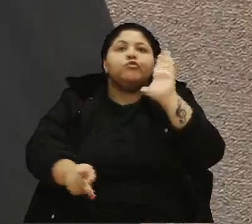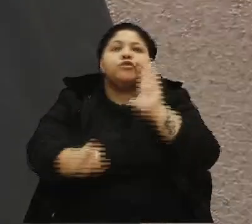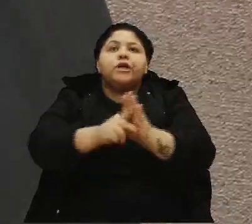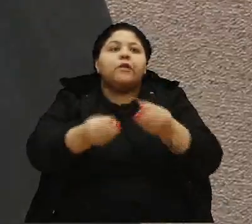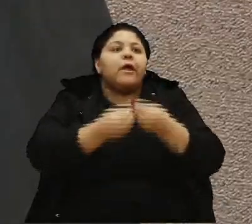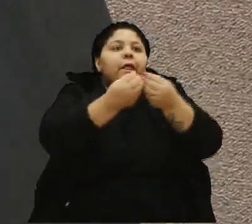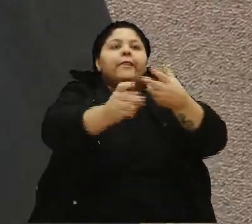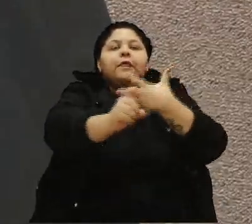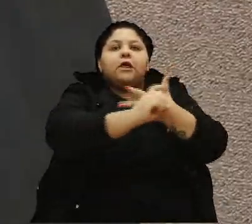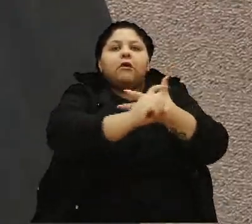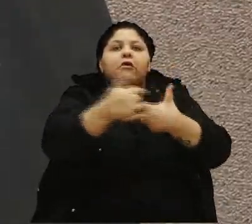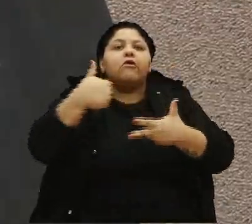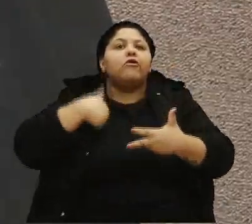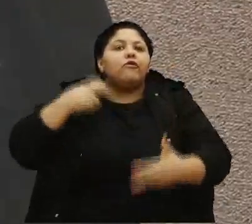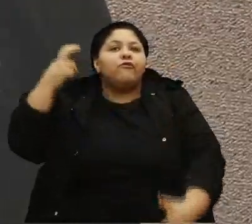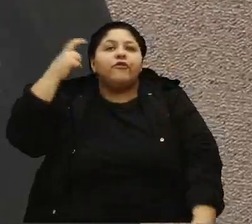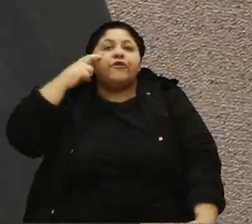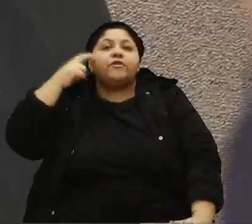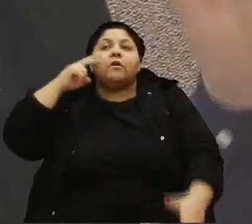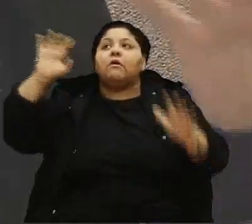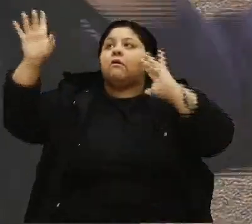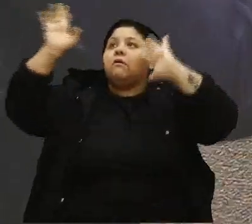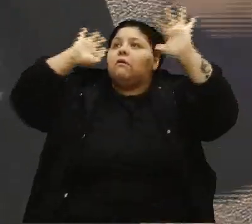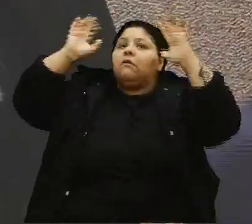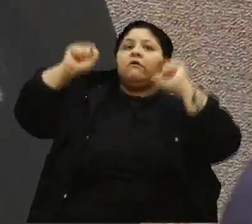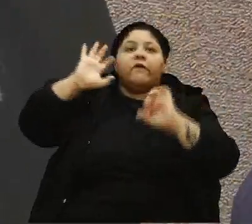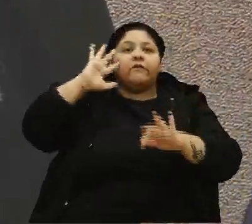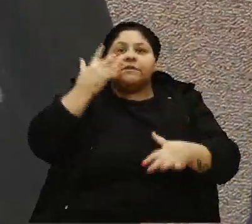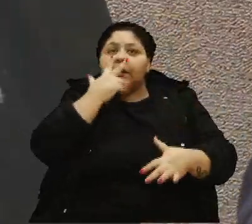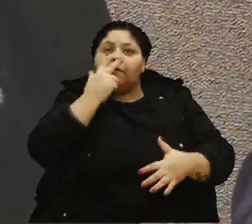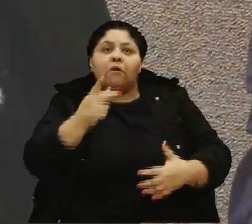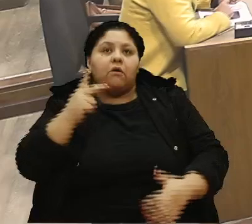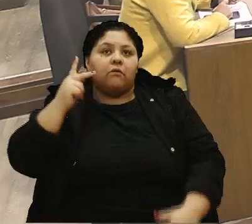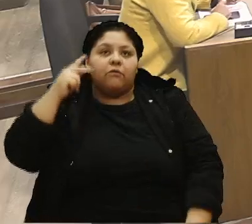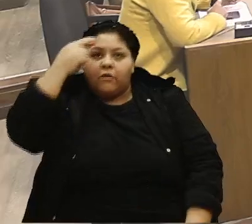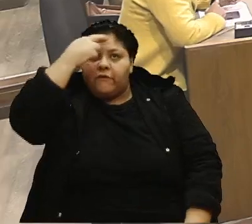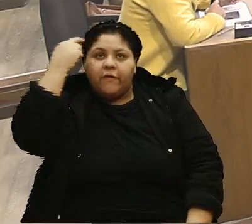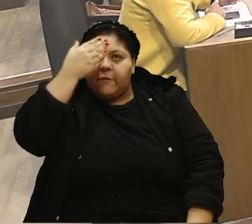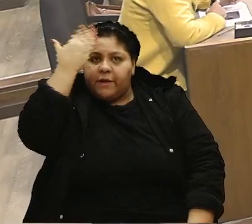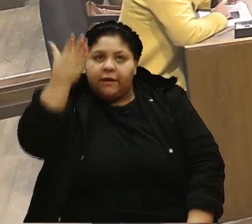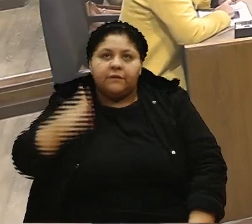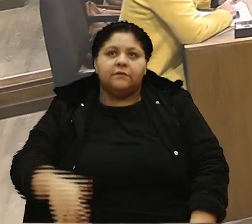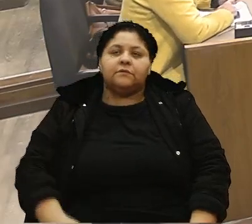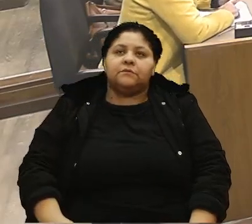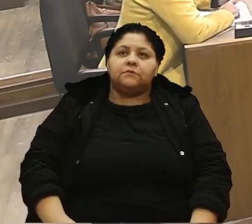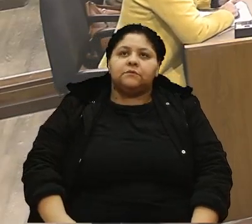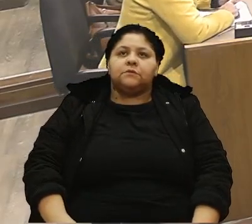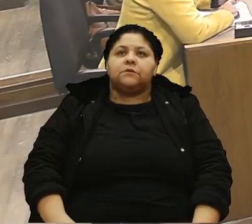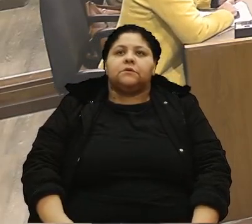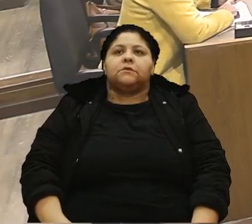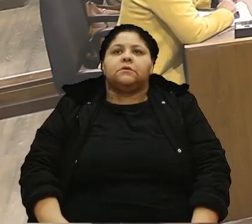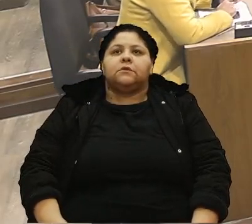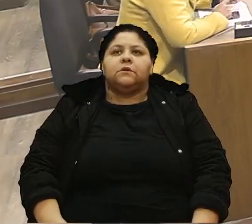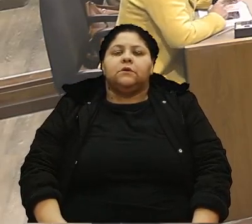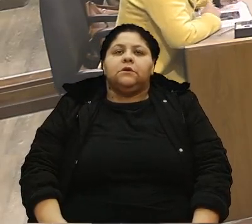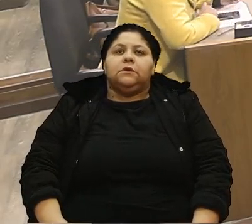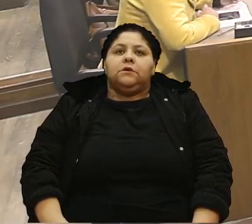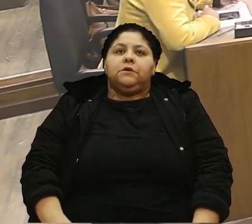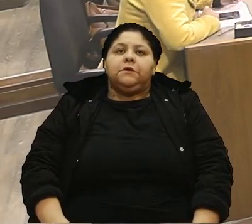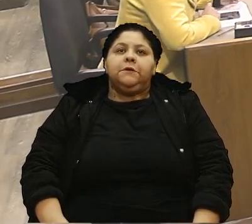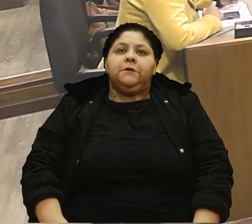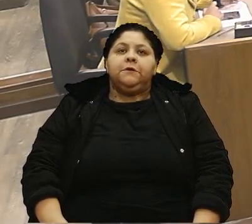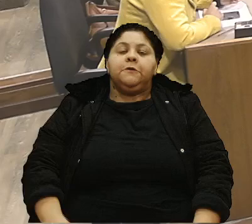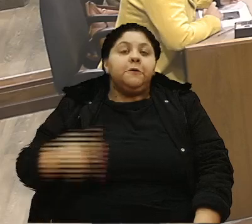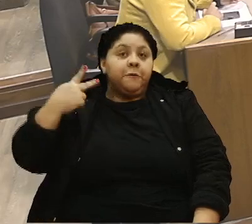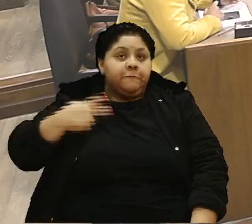deles. E o Fantinel ficou a ver navios. Então vai acontecer a mesma coisa com o Rafael. Obrigado. Bem rapidinho, depois me deixa uns segundos. Vereadora Estela. Eu